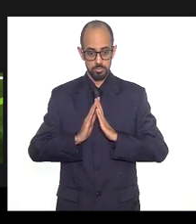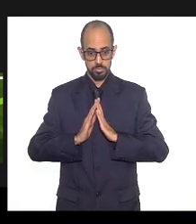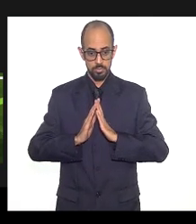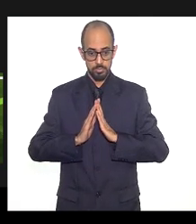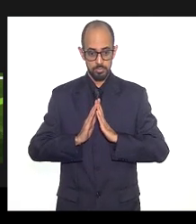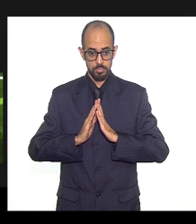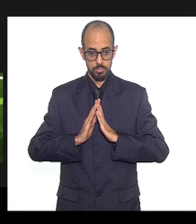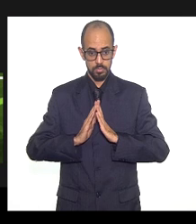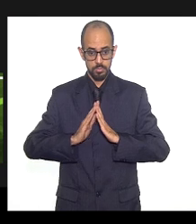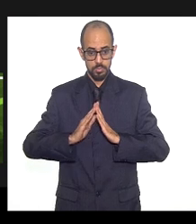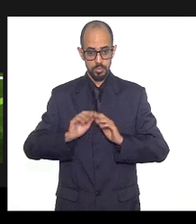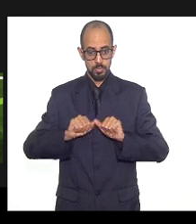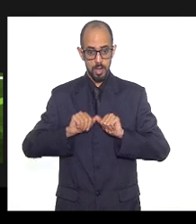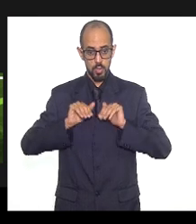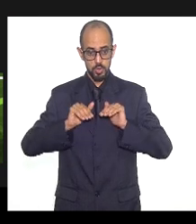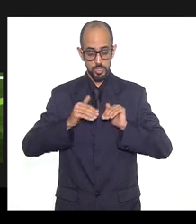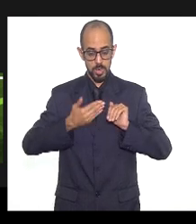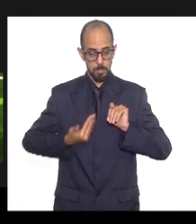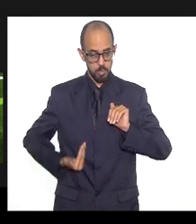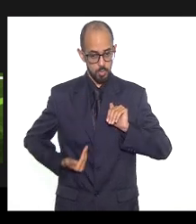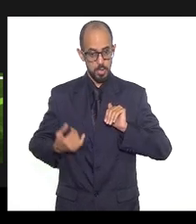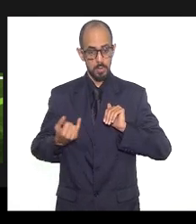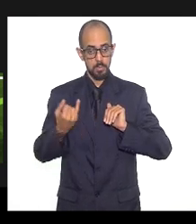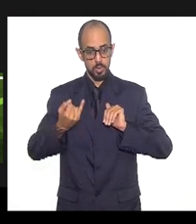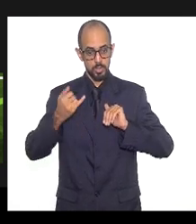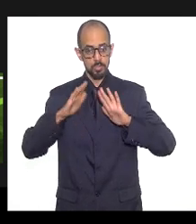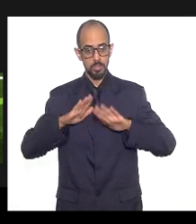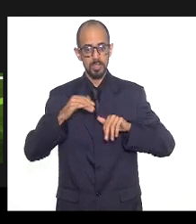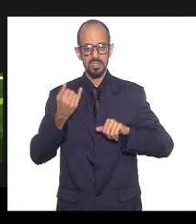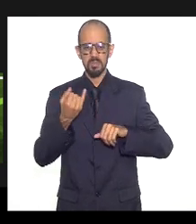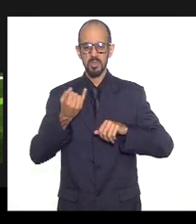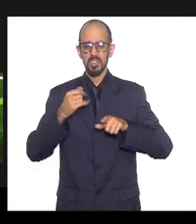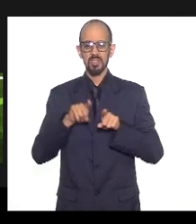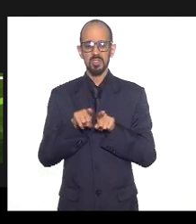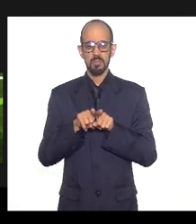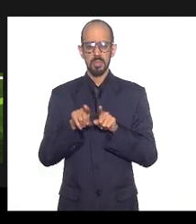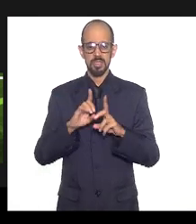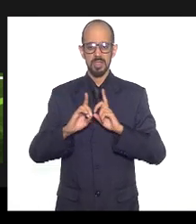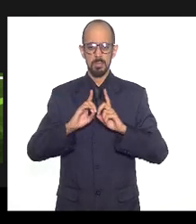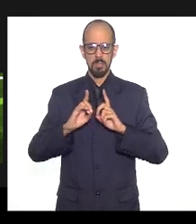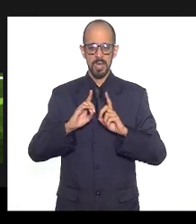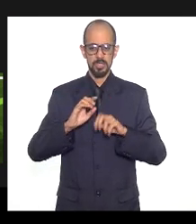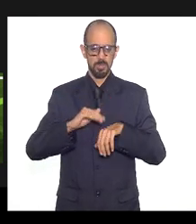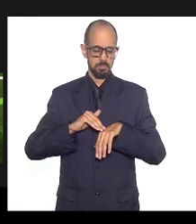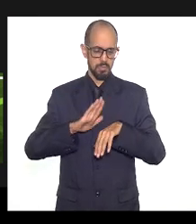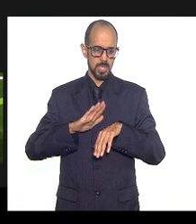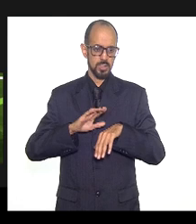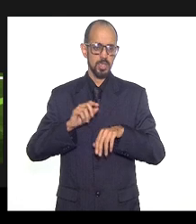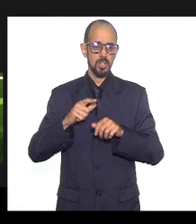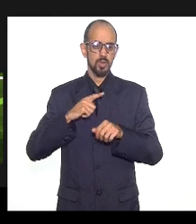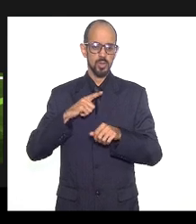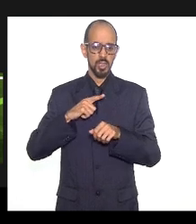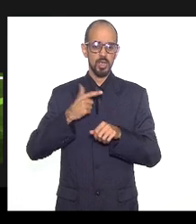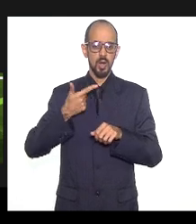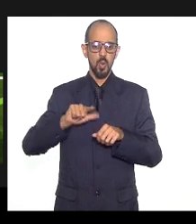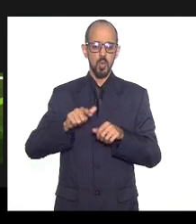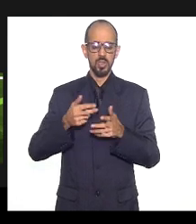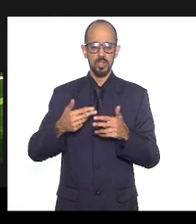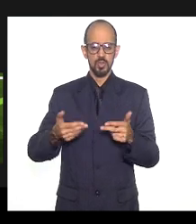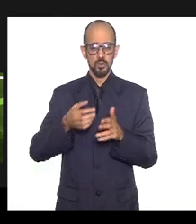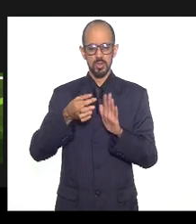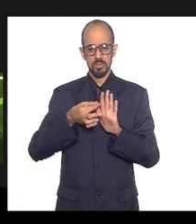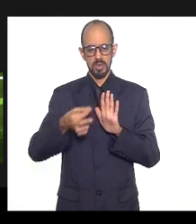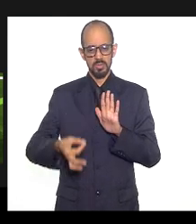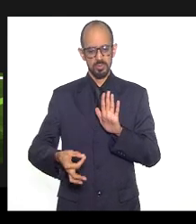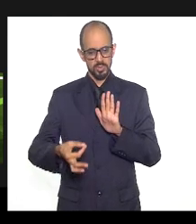fala na audiência pública, mas é muito importante a gente ampliar esse debate, né? E eu teria outras questões a considerar, mas